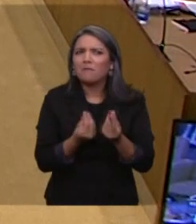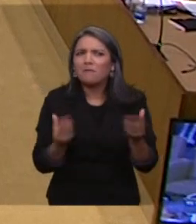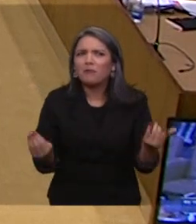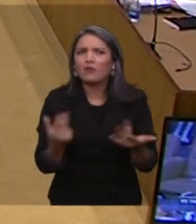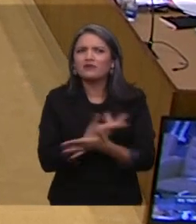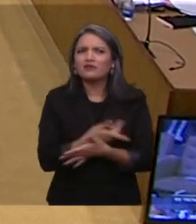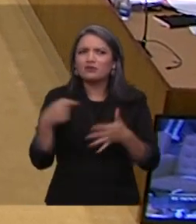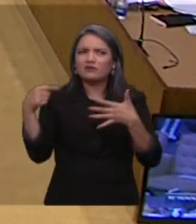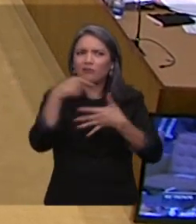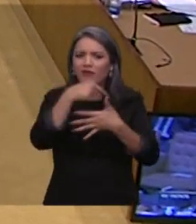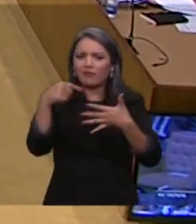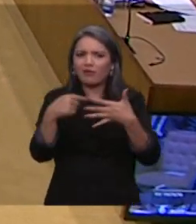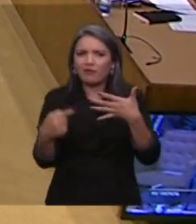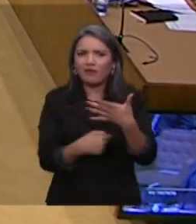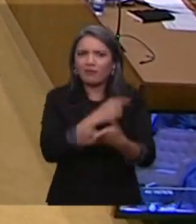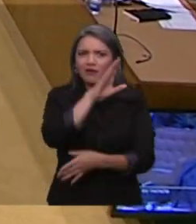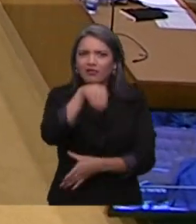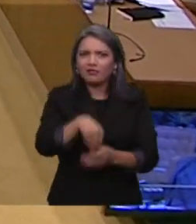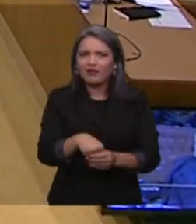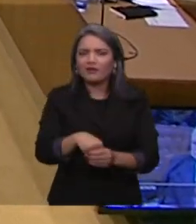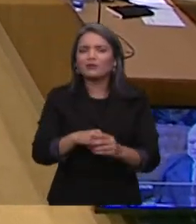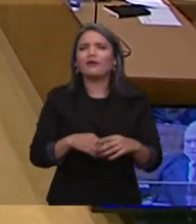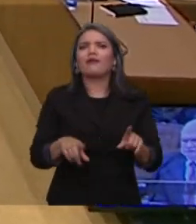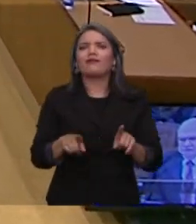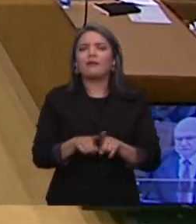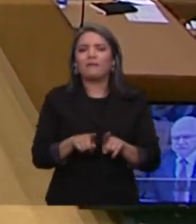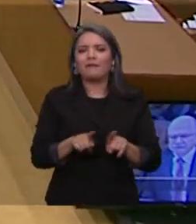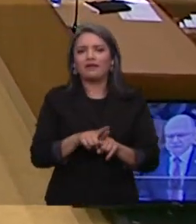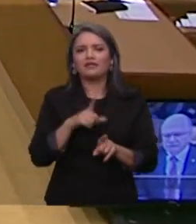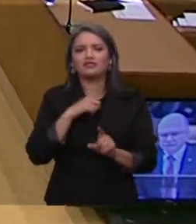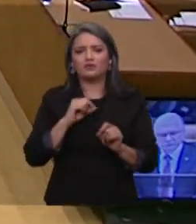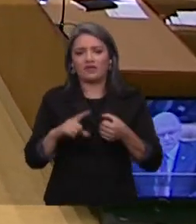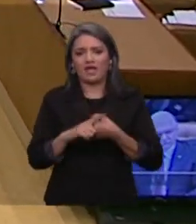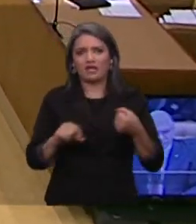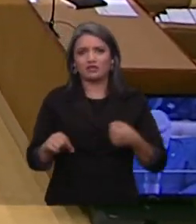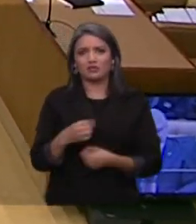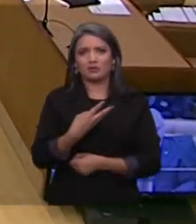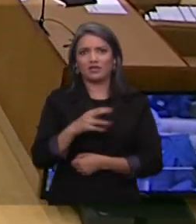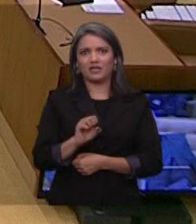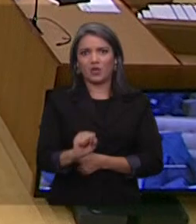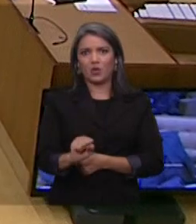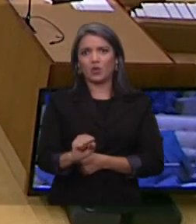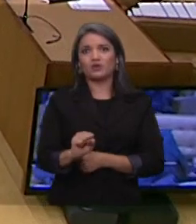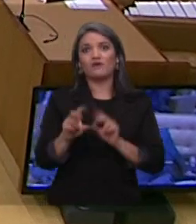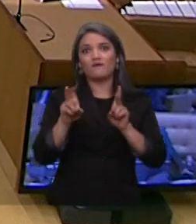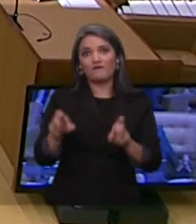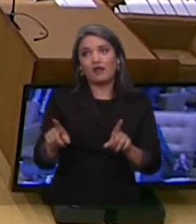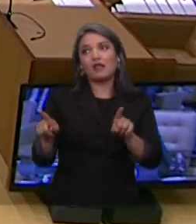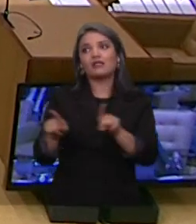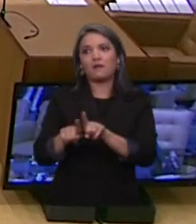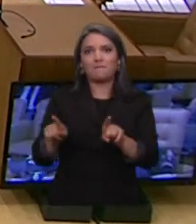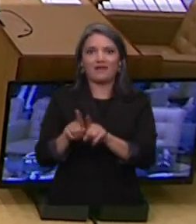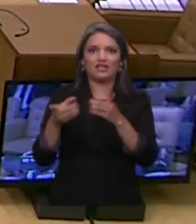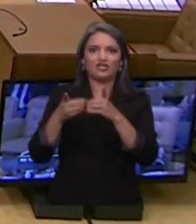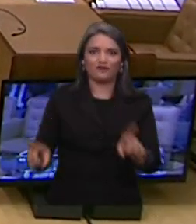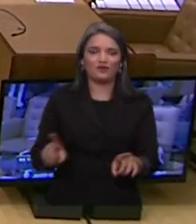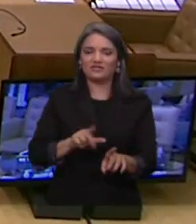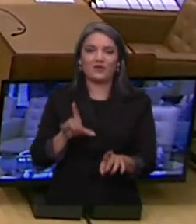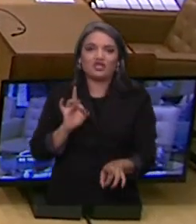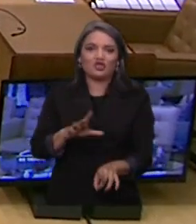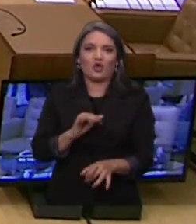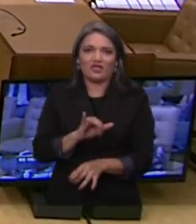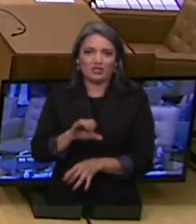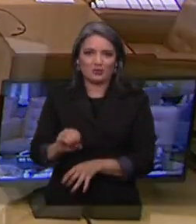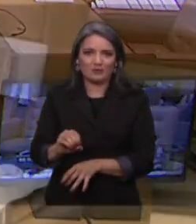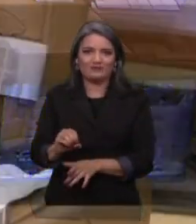jurídica, dentre eles, obviamente, no artigo 38 do divórcio. E, nesta